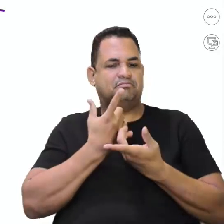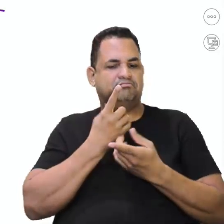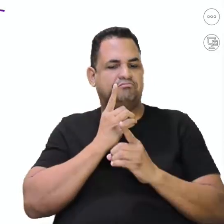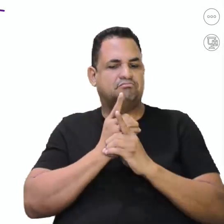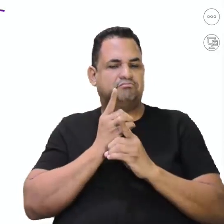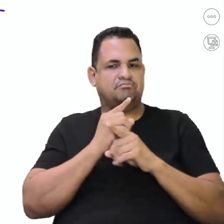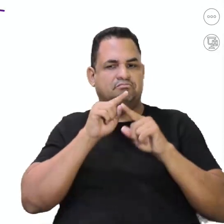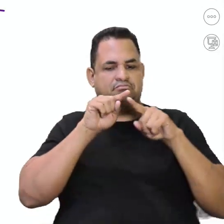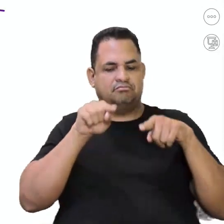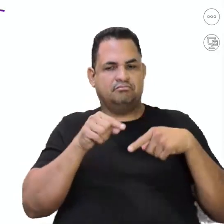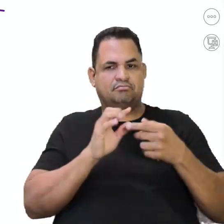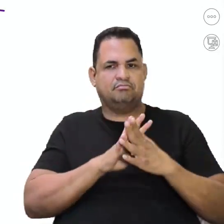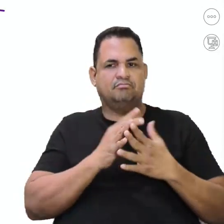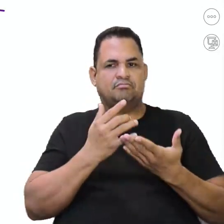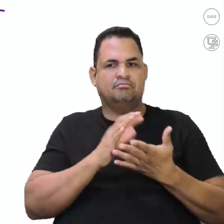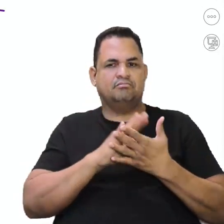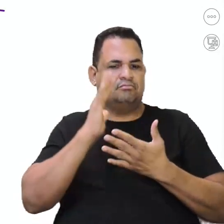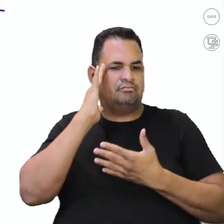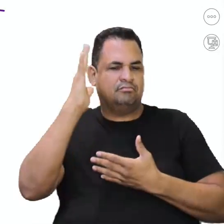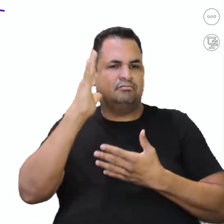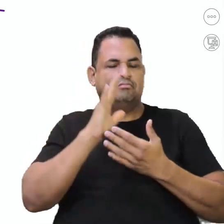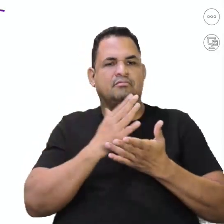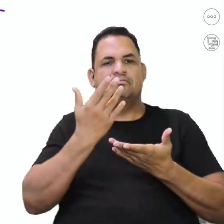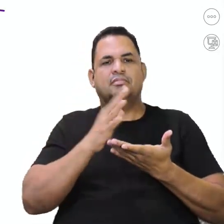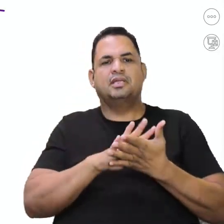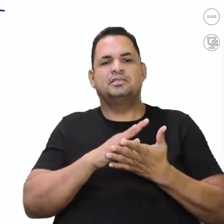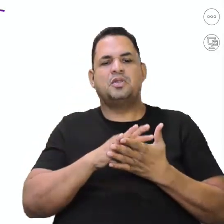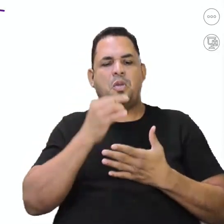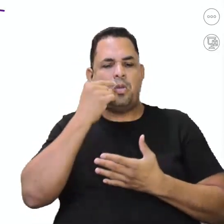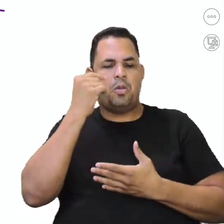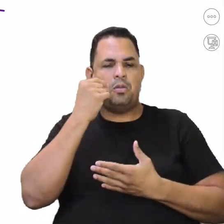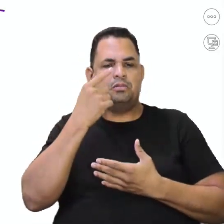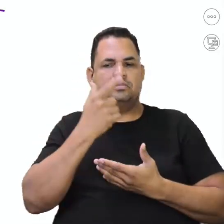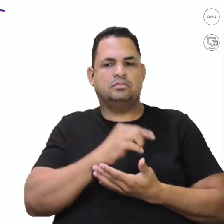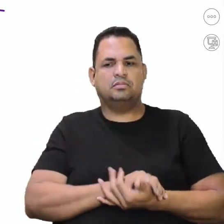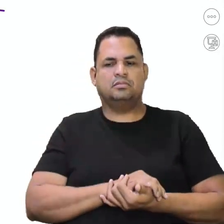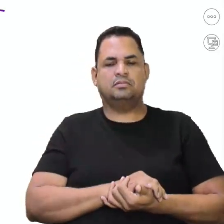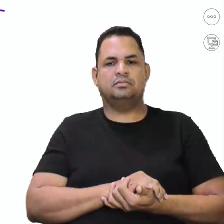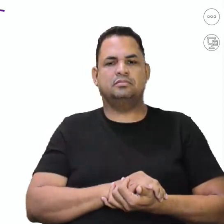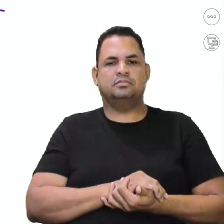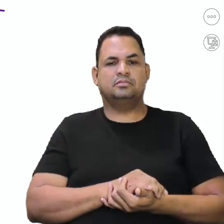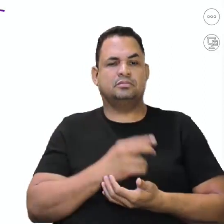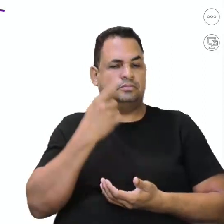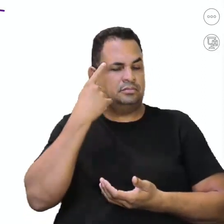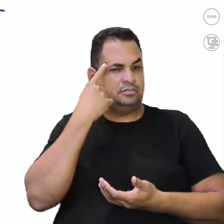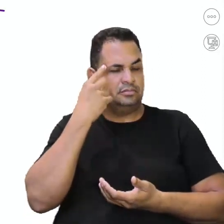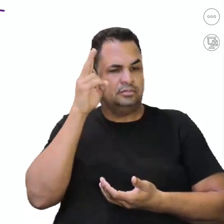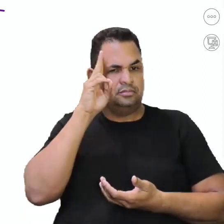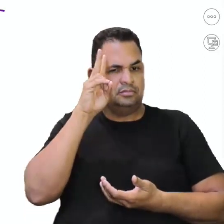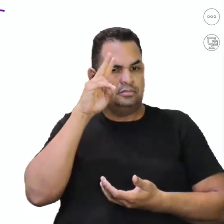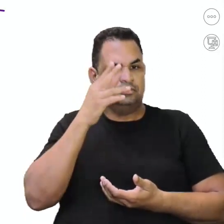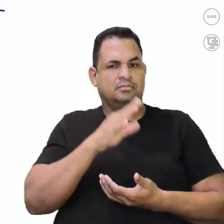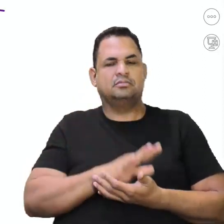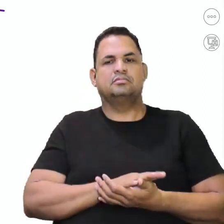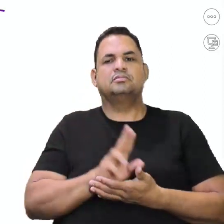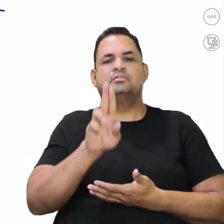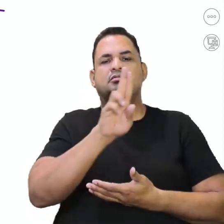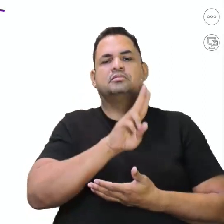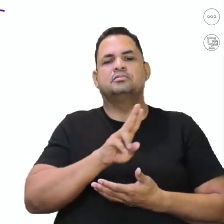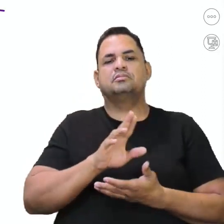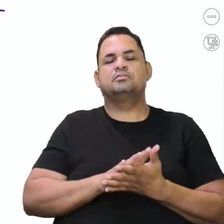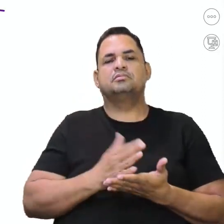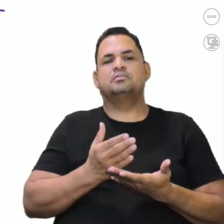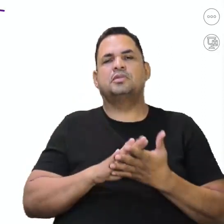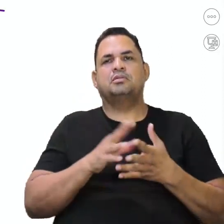esse buraquinho e aí a gente imagina que isso aqui é um rato. Então ele está querendo pegar um rato, você pensa, mas você lembra que, usando seu conhecimento de